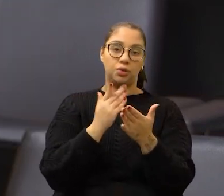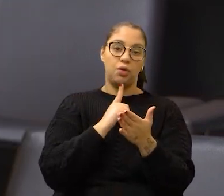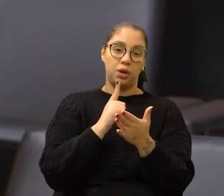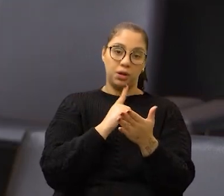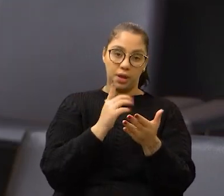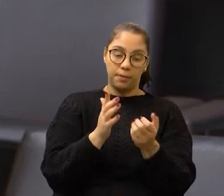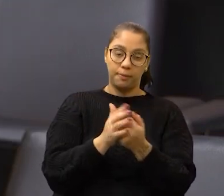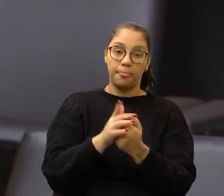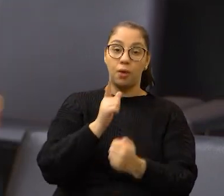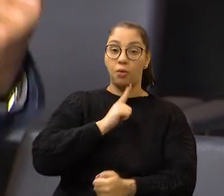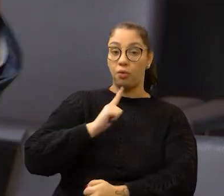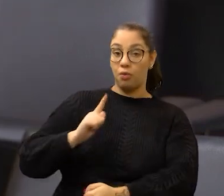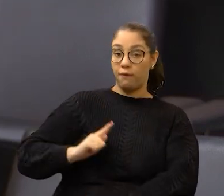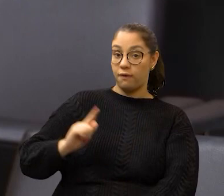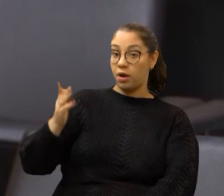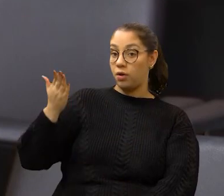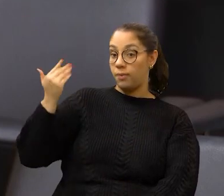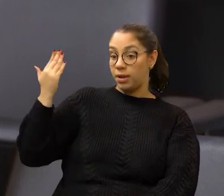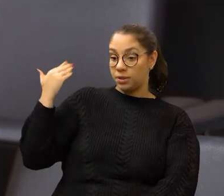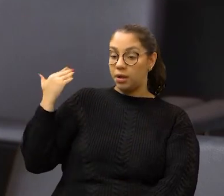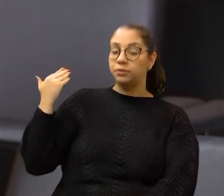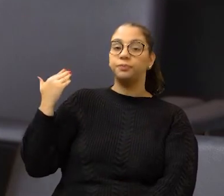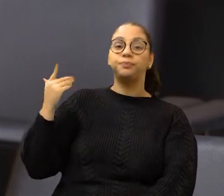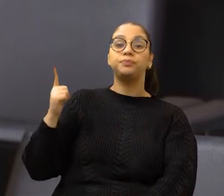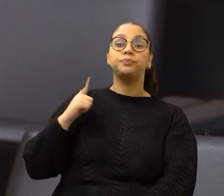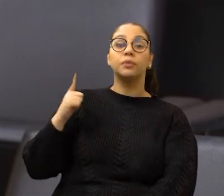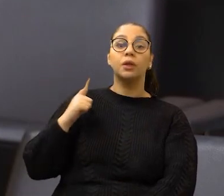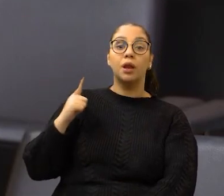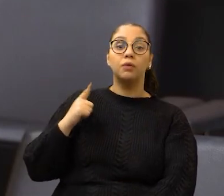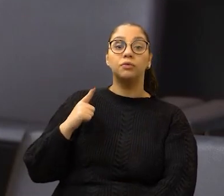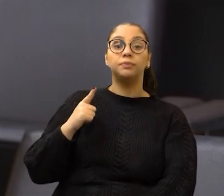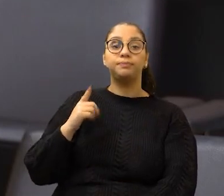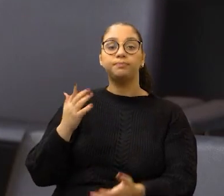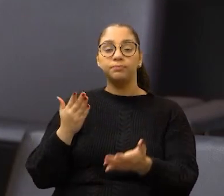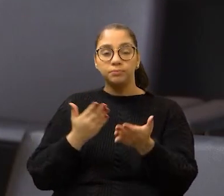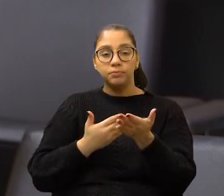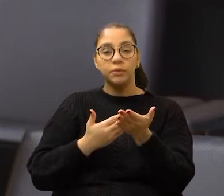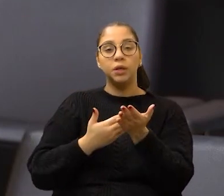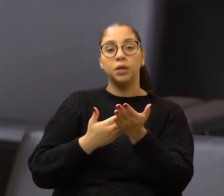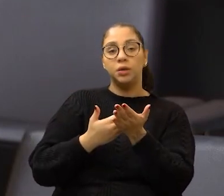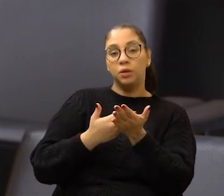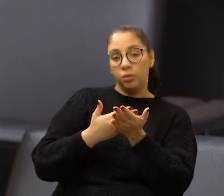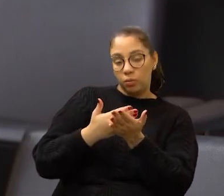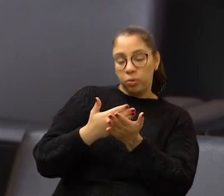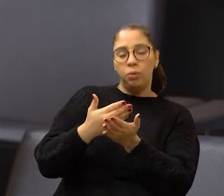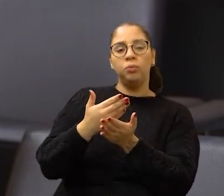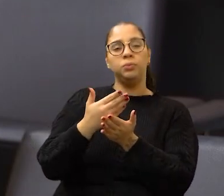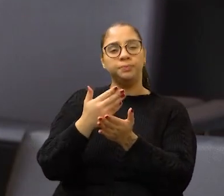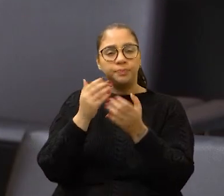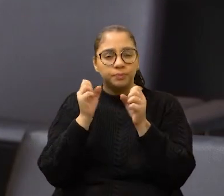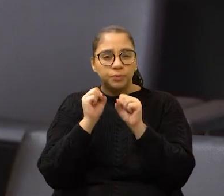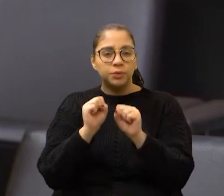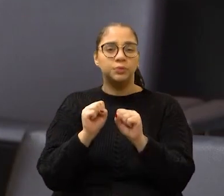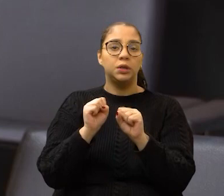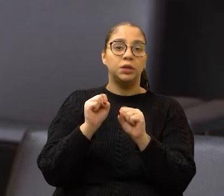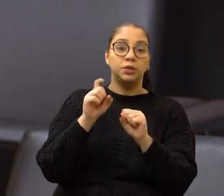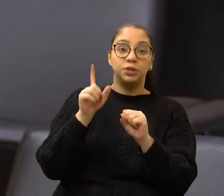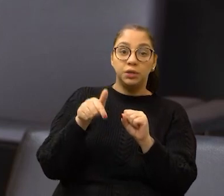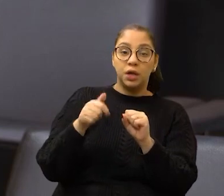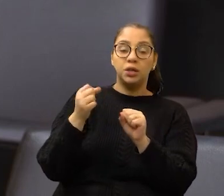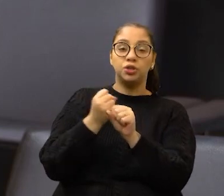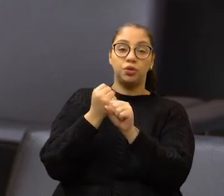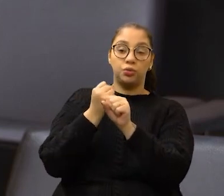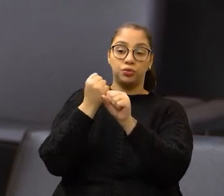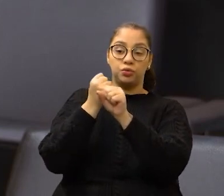Então, no governo passado, foi assim, de uma forma muito tímida, ventilado essa possibilidade de